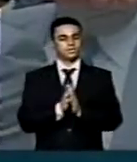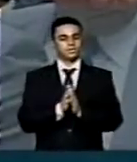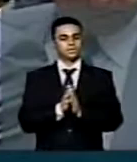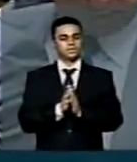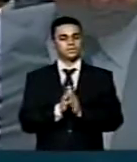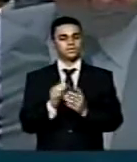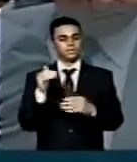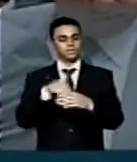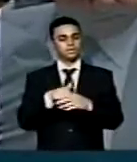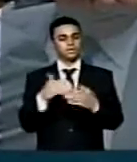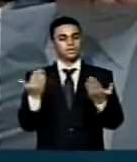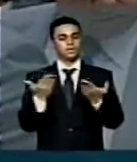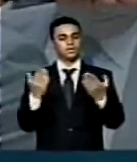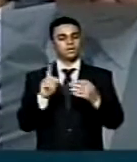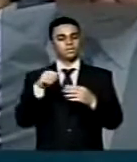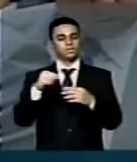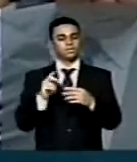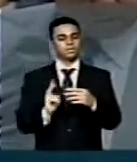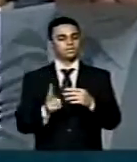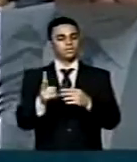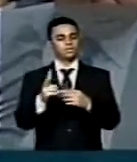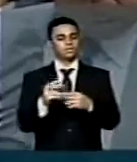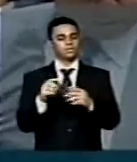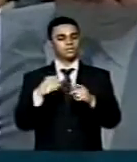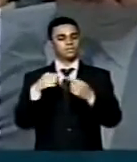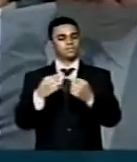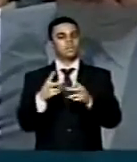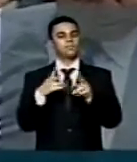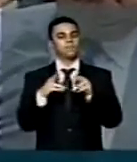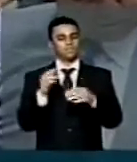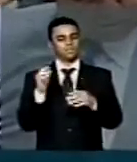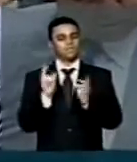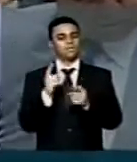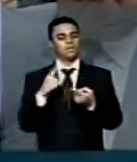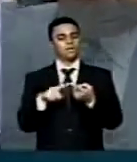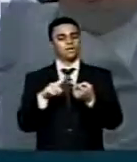votando agora e continuando a sequência por acordo com todos os líderes, presidente.